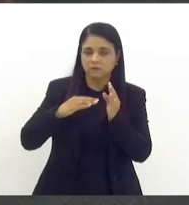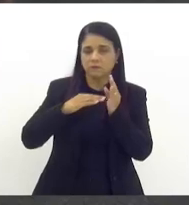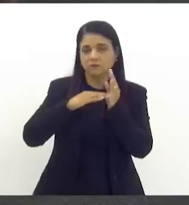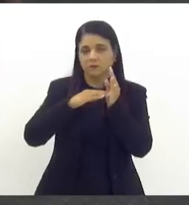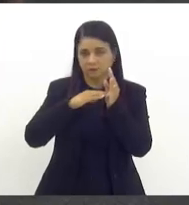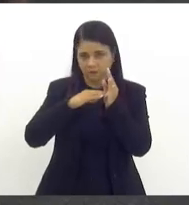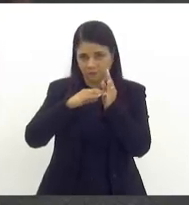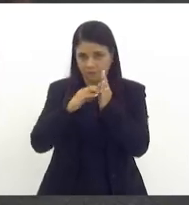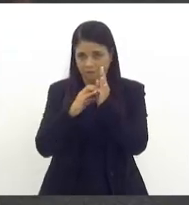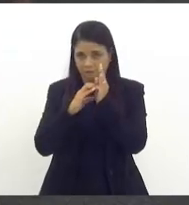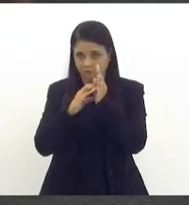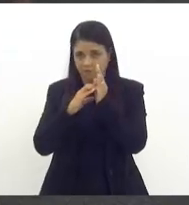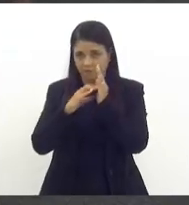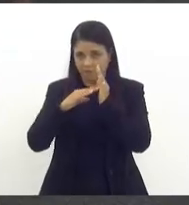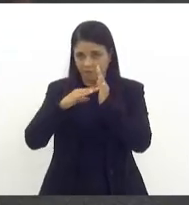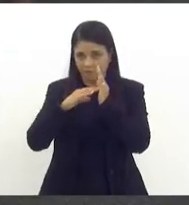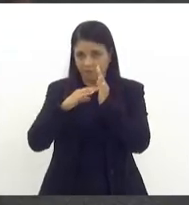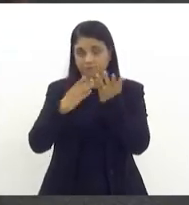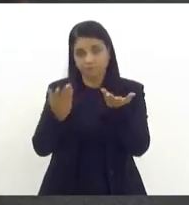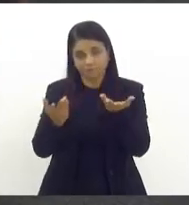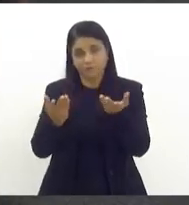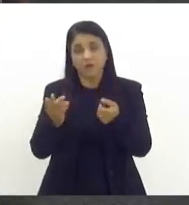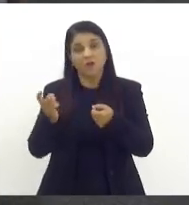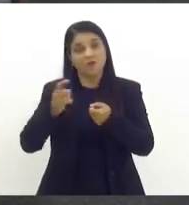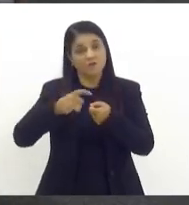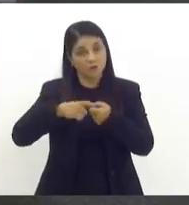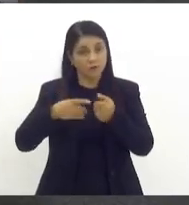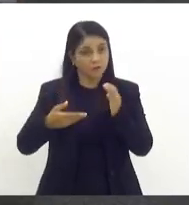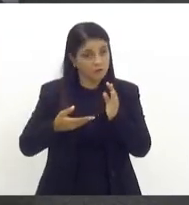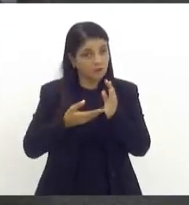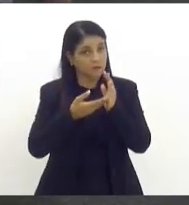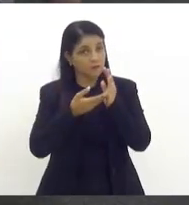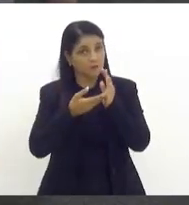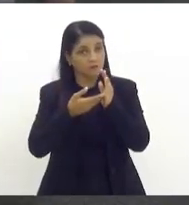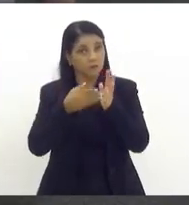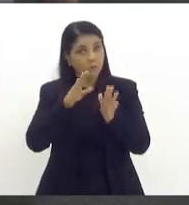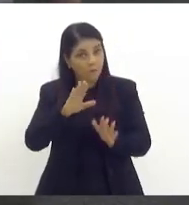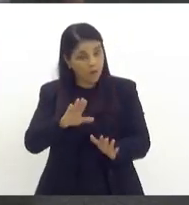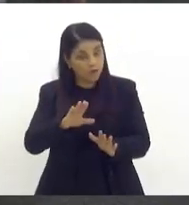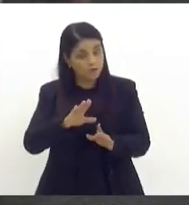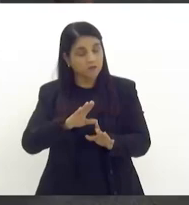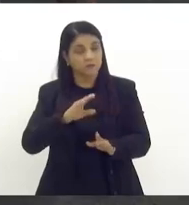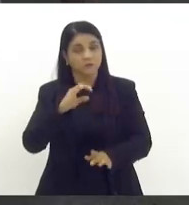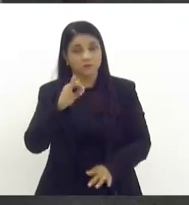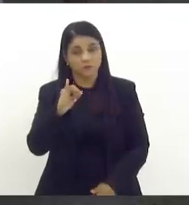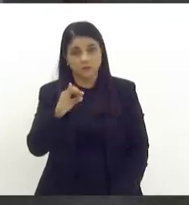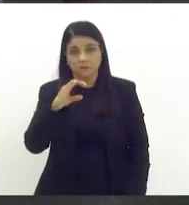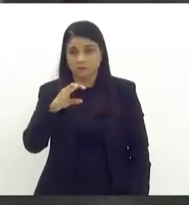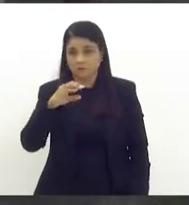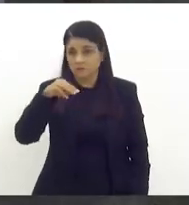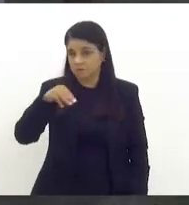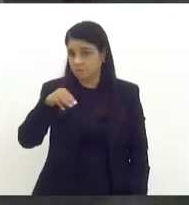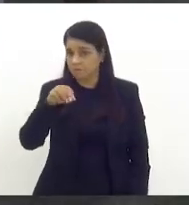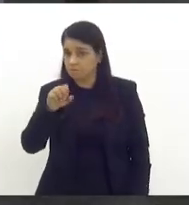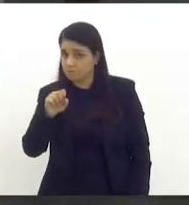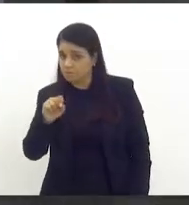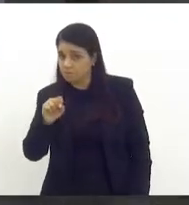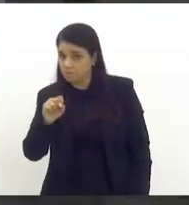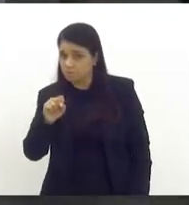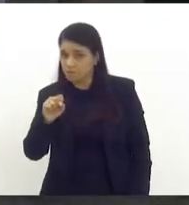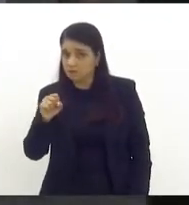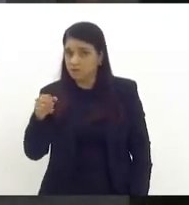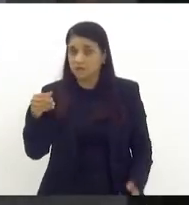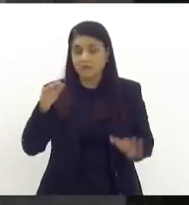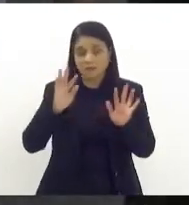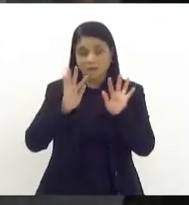Mas além disso O ICMS termina em